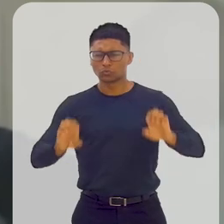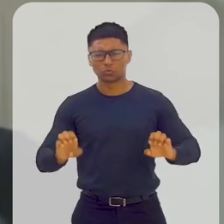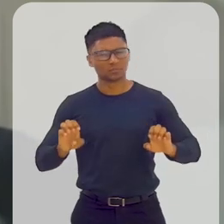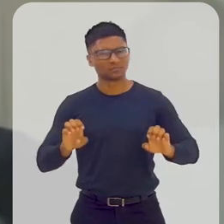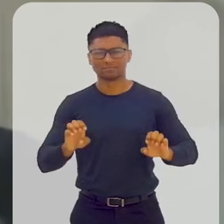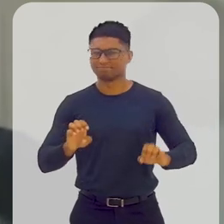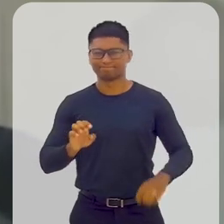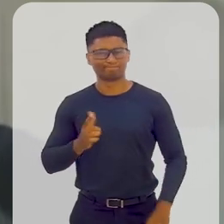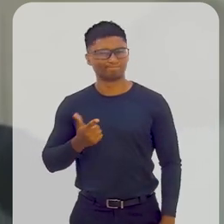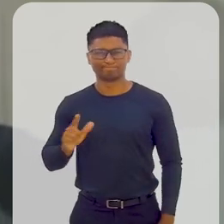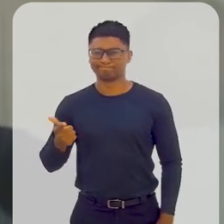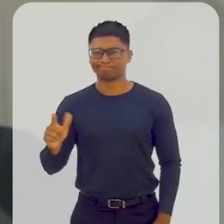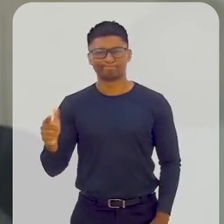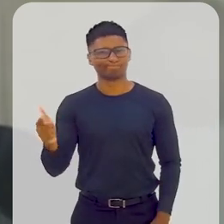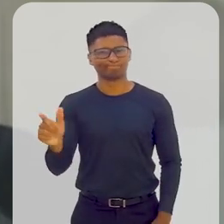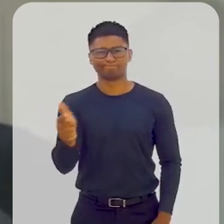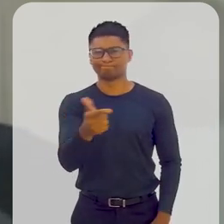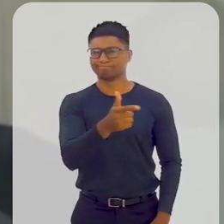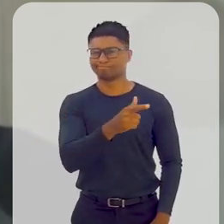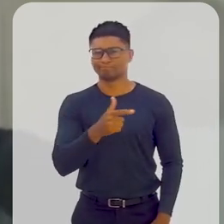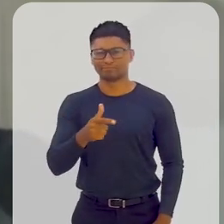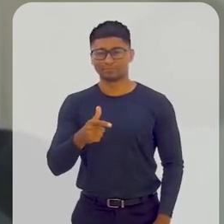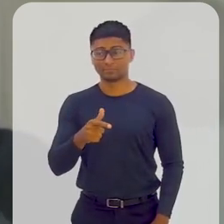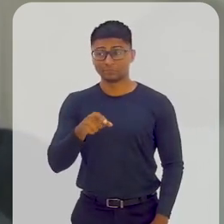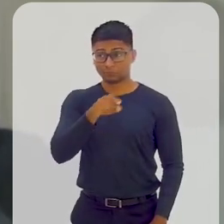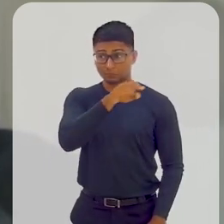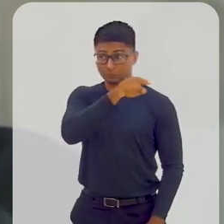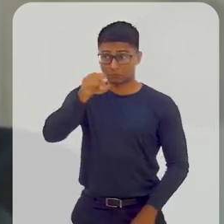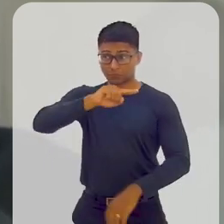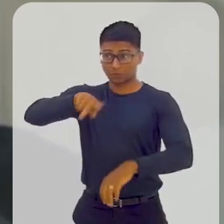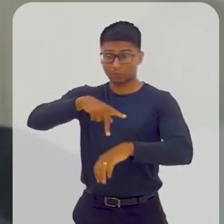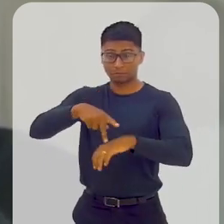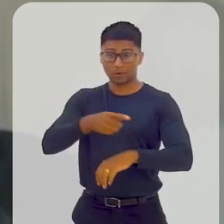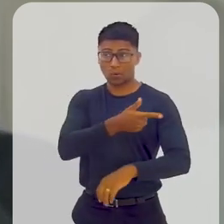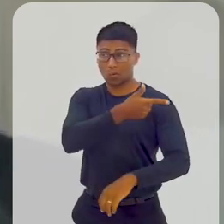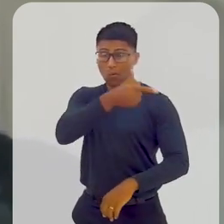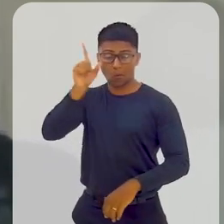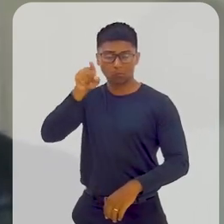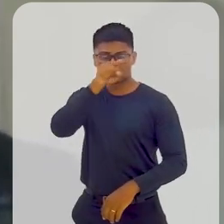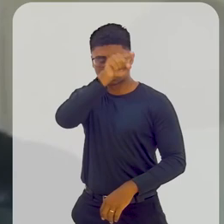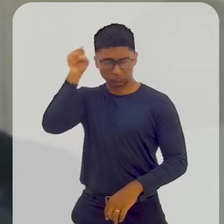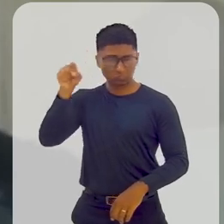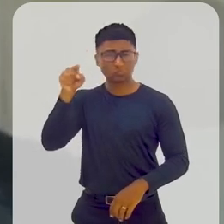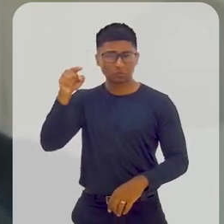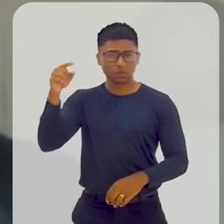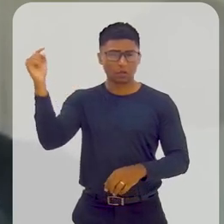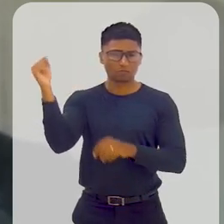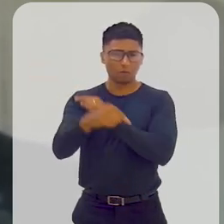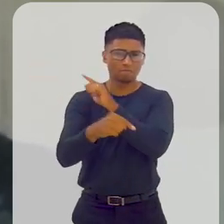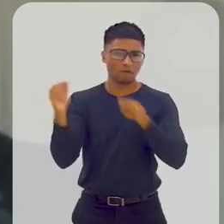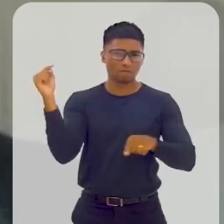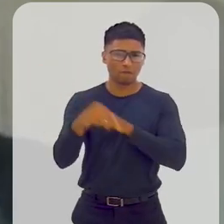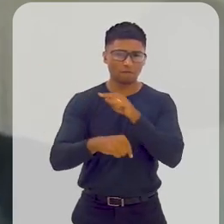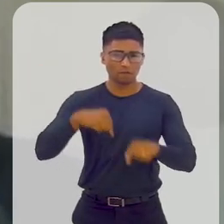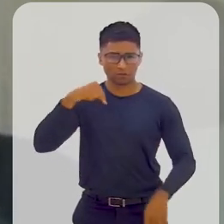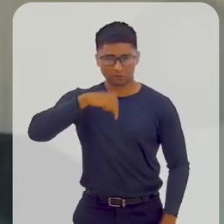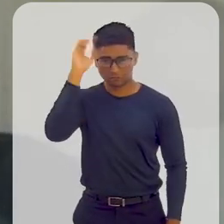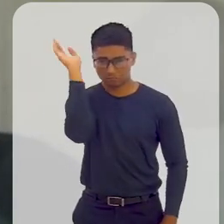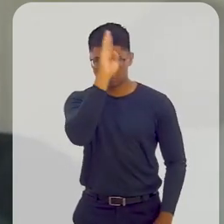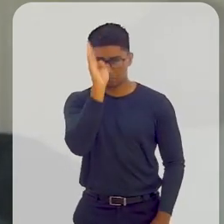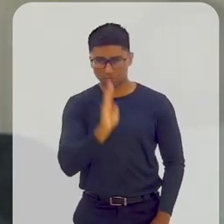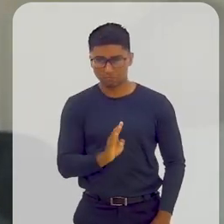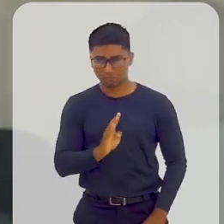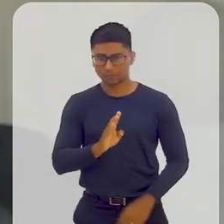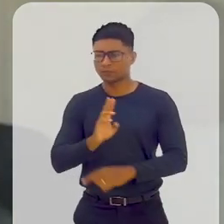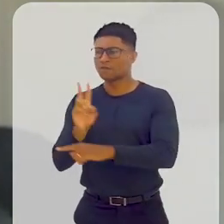estrutura suficiente para esses produtos que vieram de fora, de outros países, né, do Ocidente, do Oriente, tudo que entraram